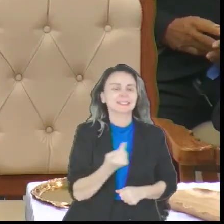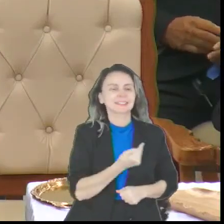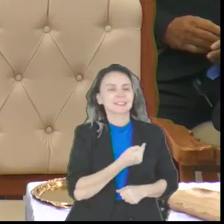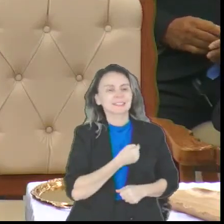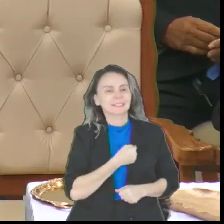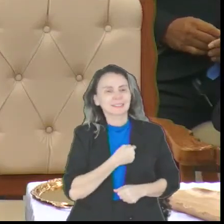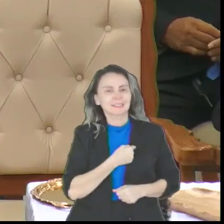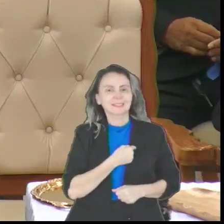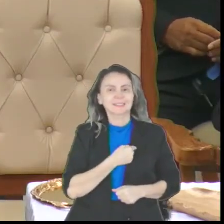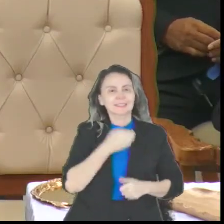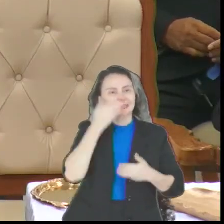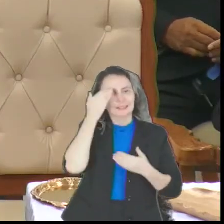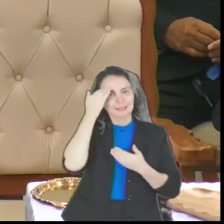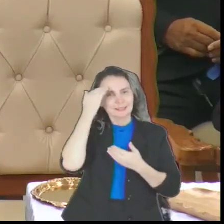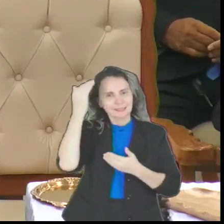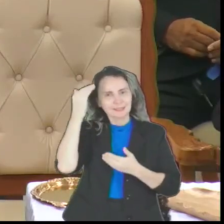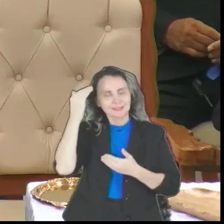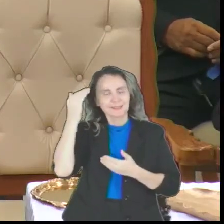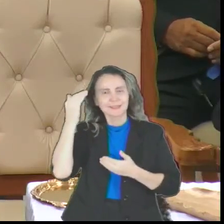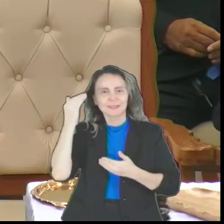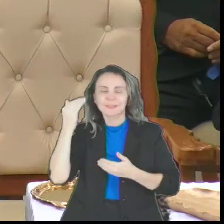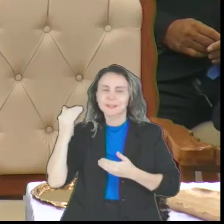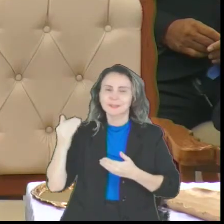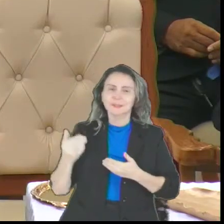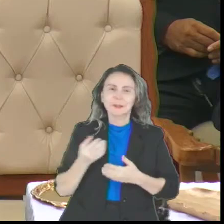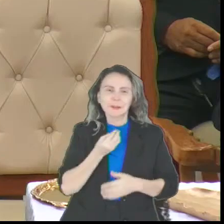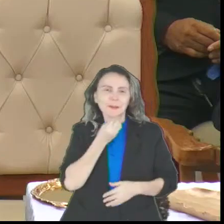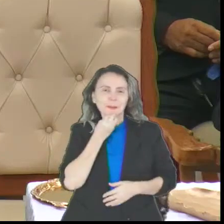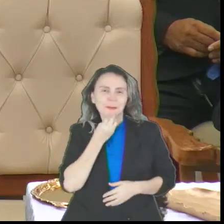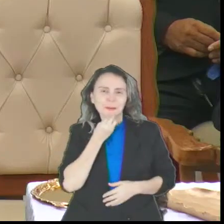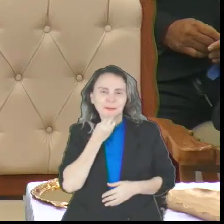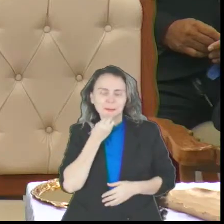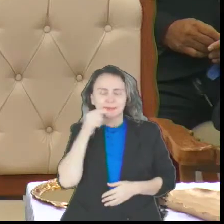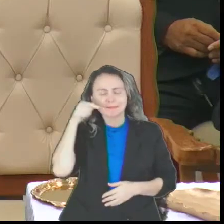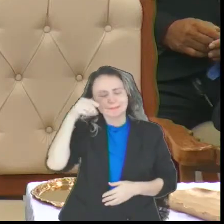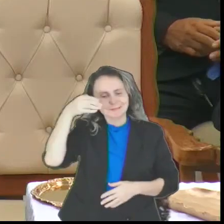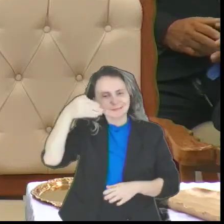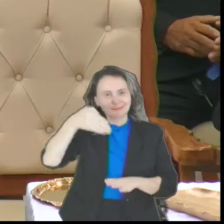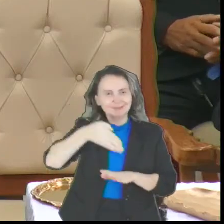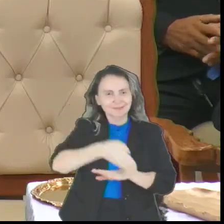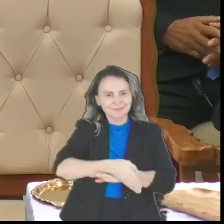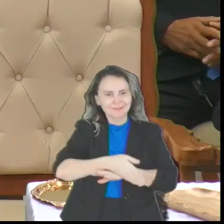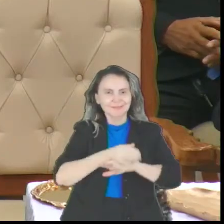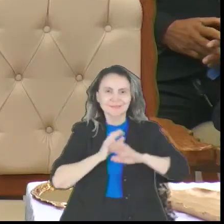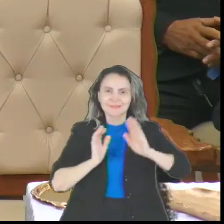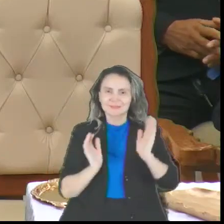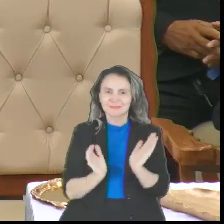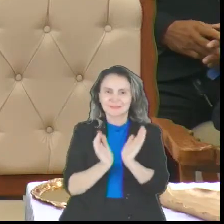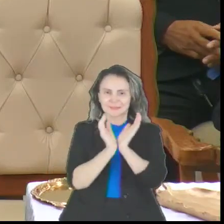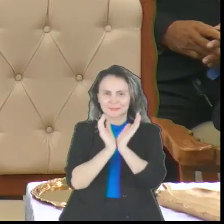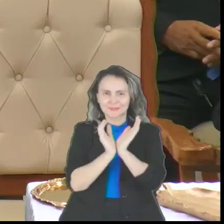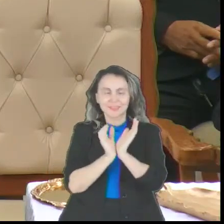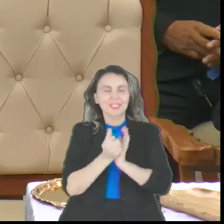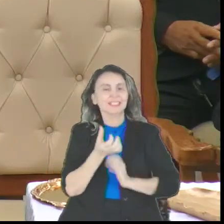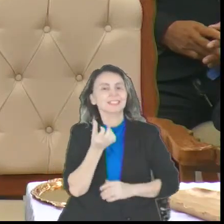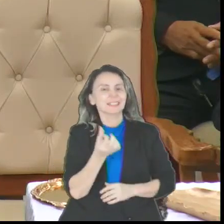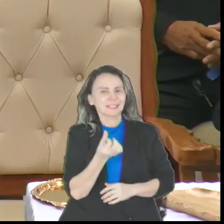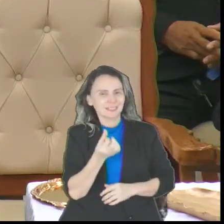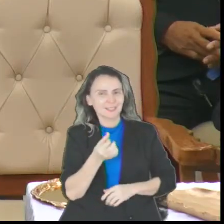pelo privilégio de estarmos em mais uma Santa Ceia. Nós já estamos no 6º mês do